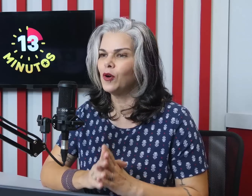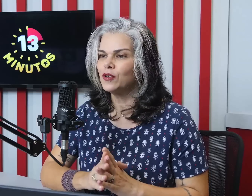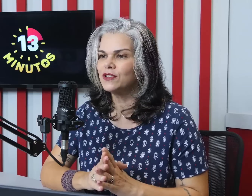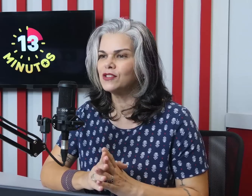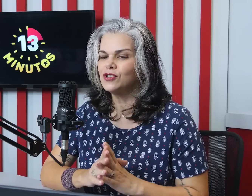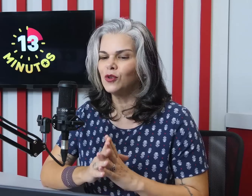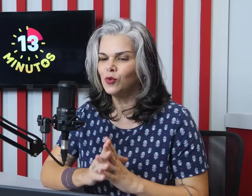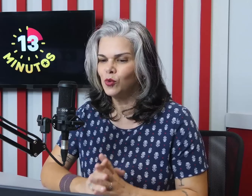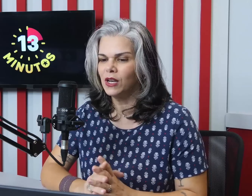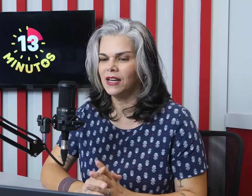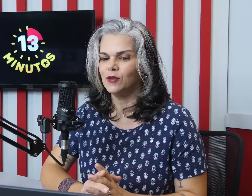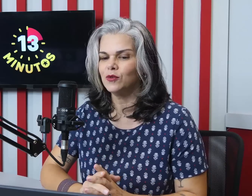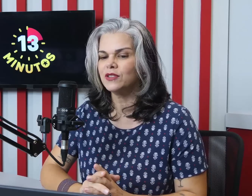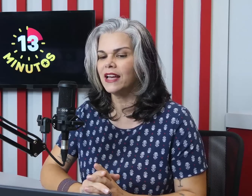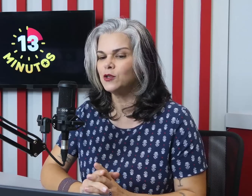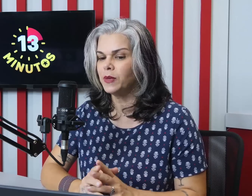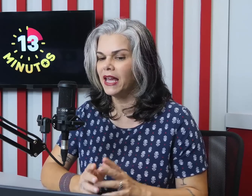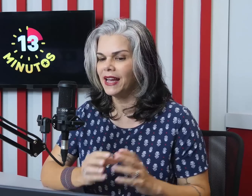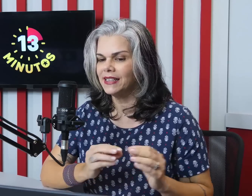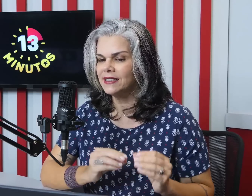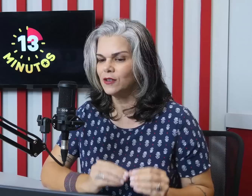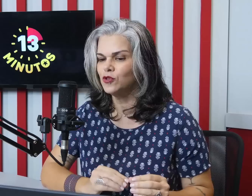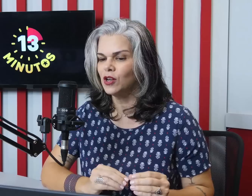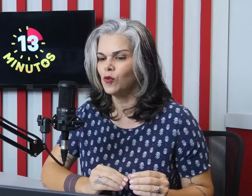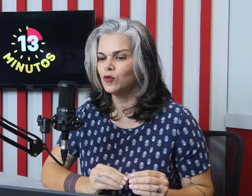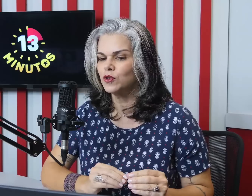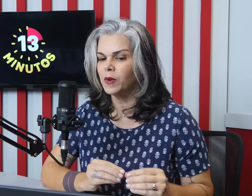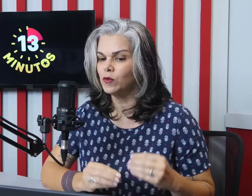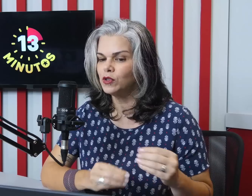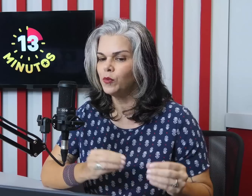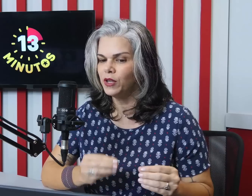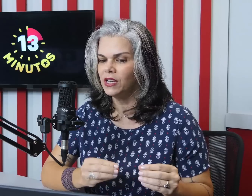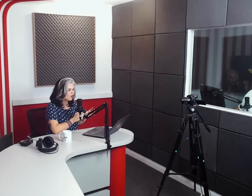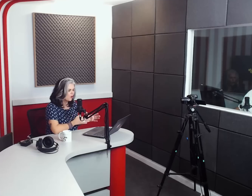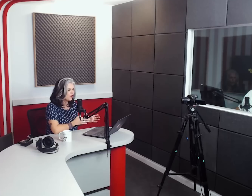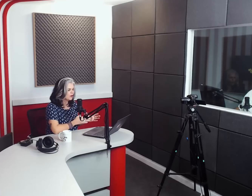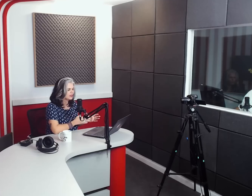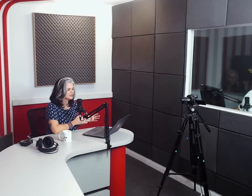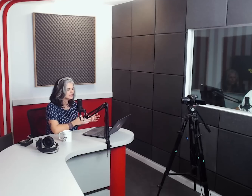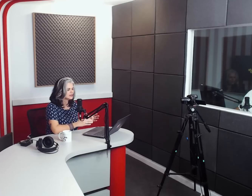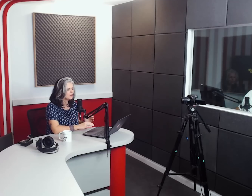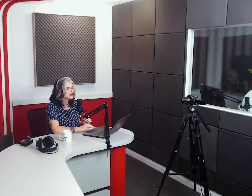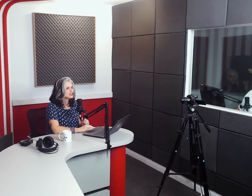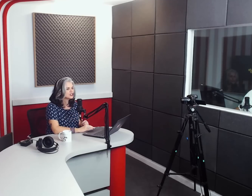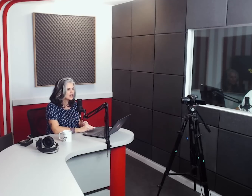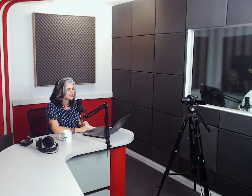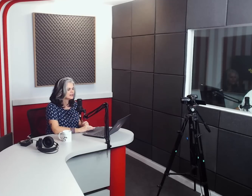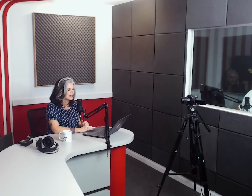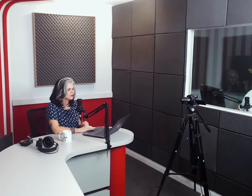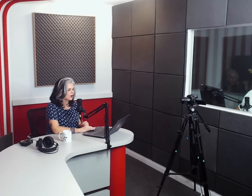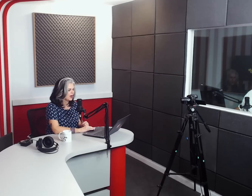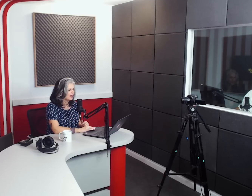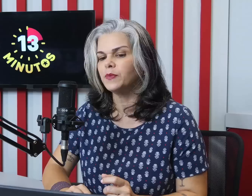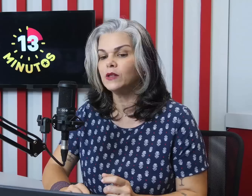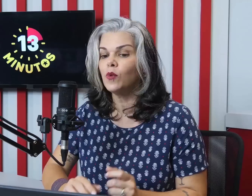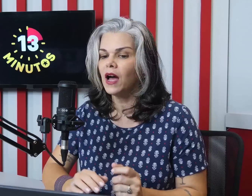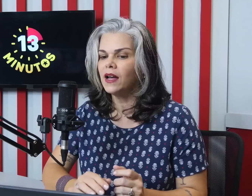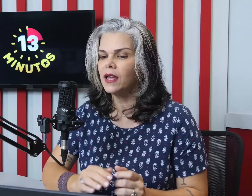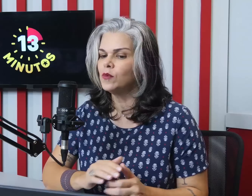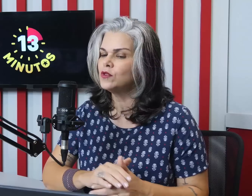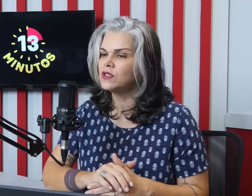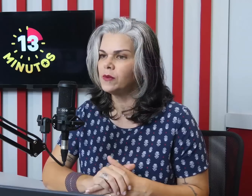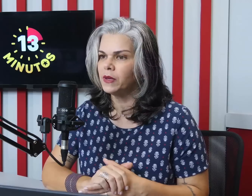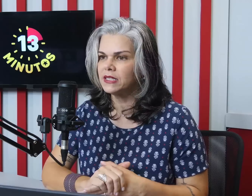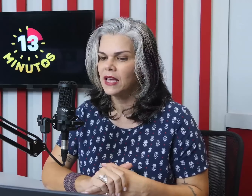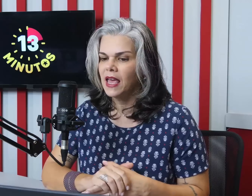da posse de Lula. O site para arrecadação de recursos para contribuir com a organização já está no ar. Para doar